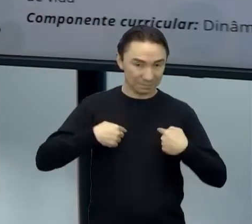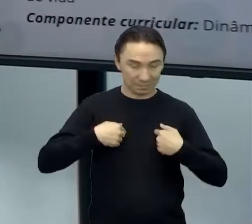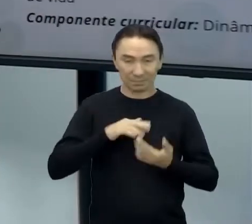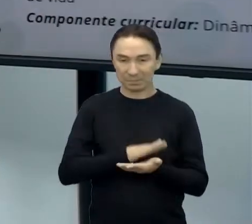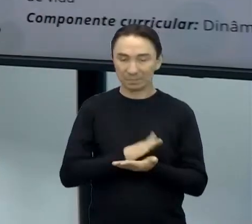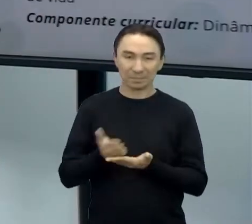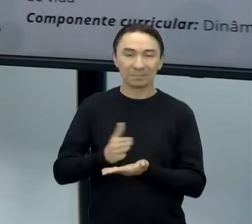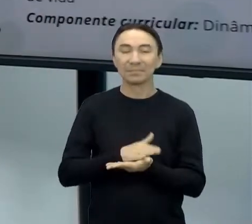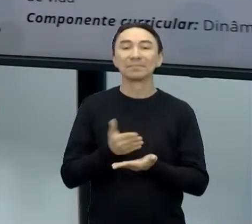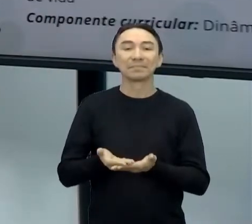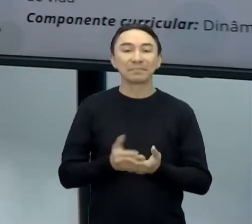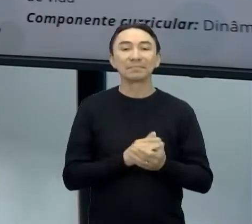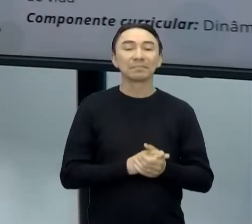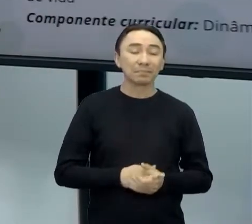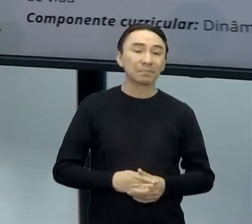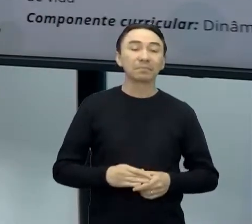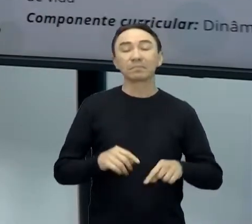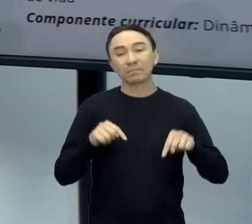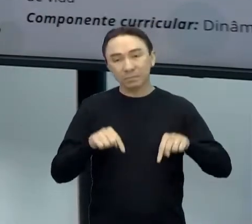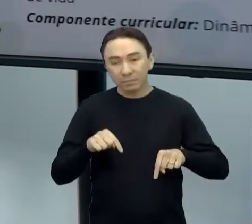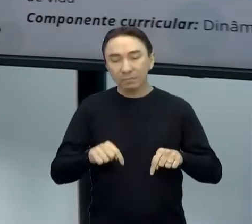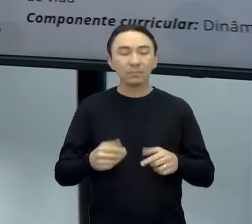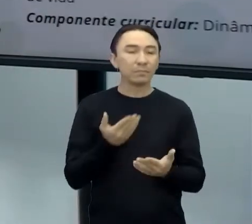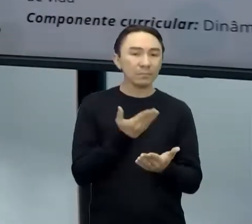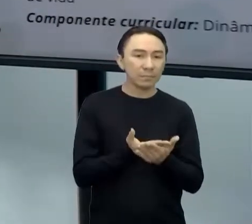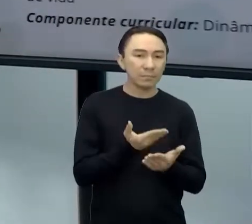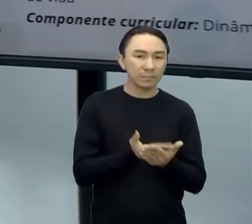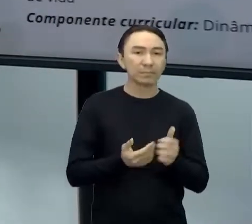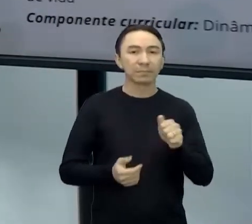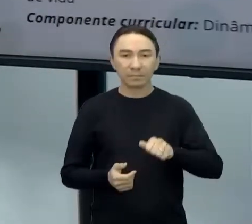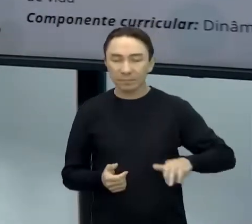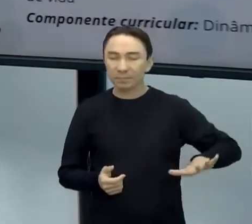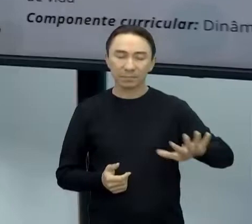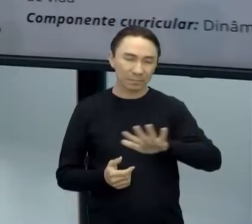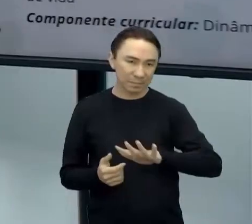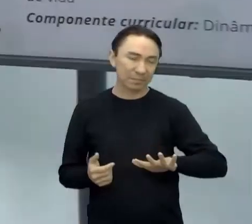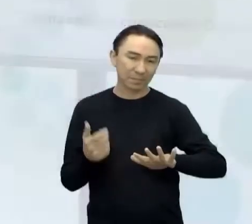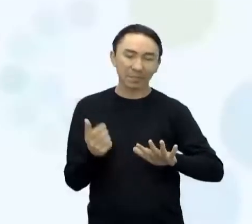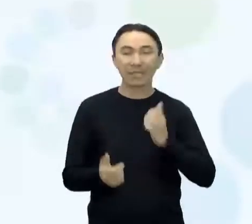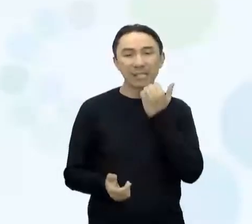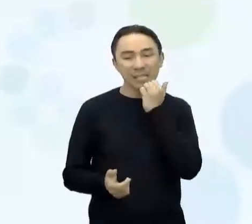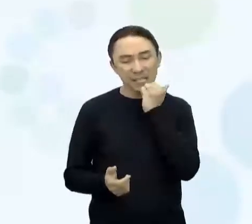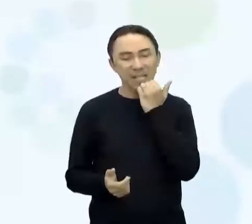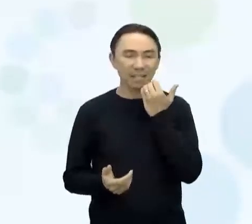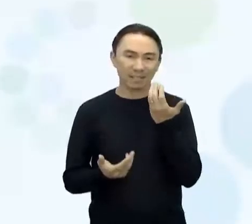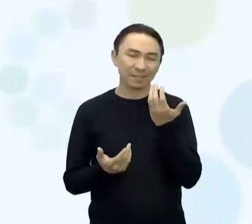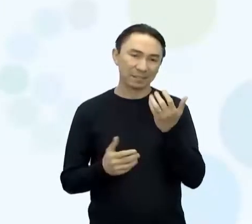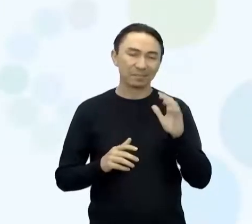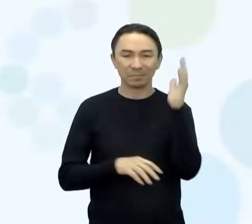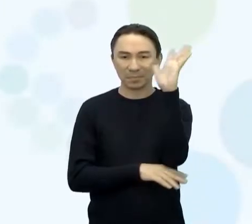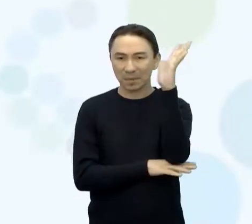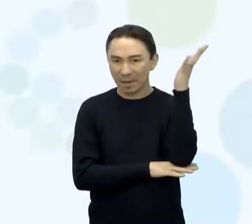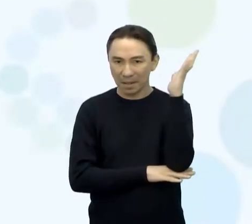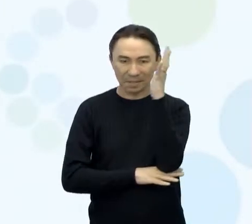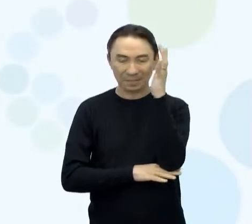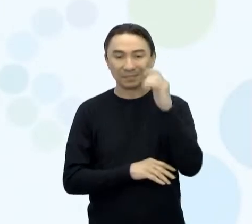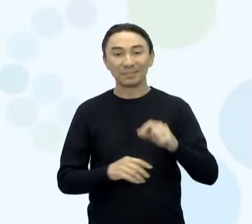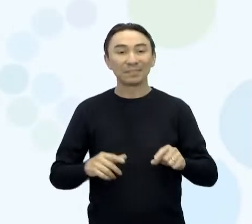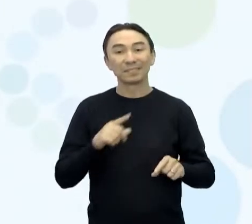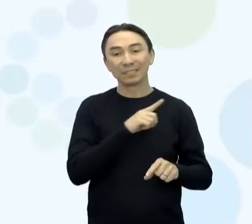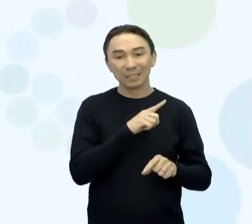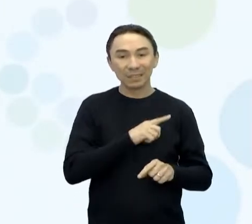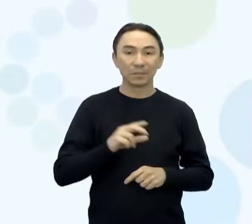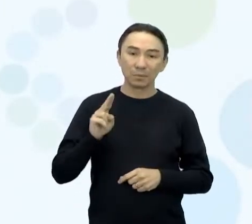também nesta aula, que é da área de Ciências da Natureza, Linguagens e suas tecnologias, da Unidade Curricular 2,